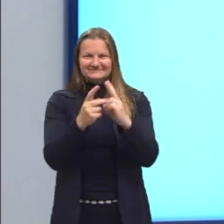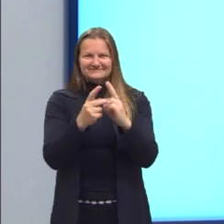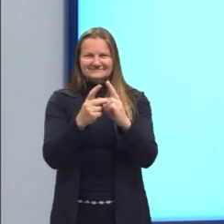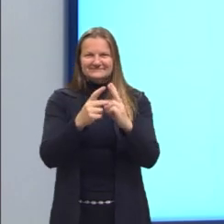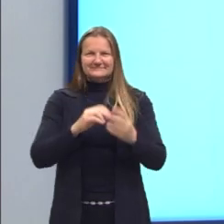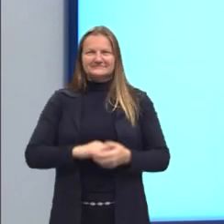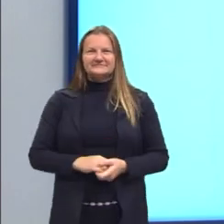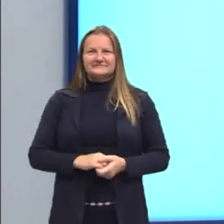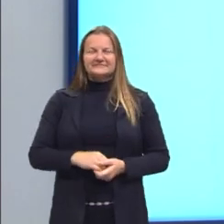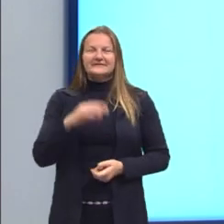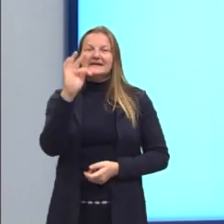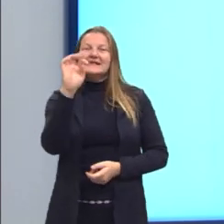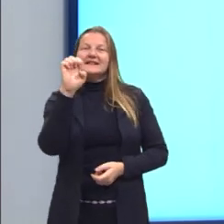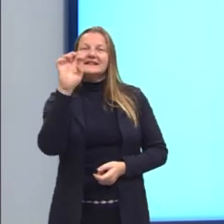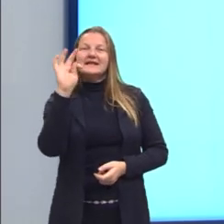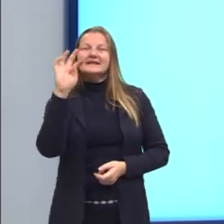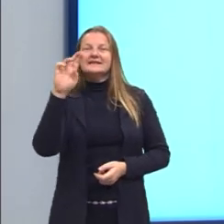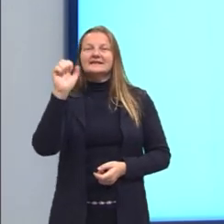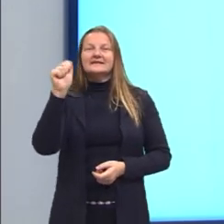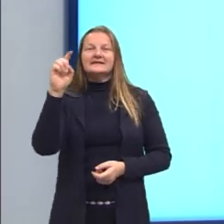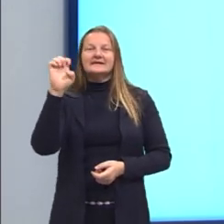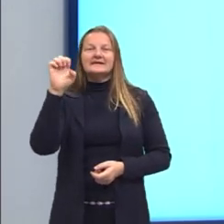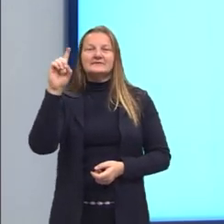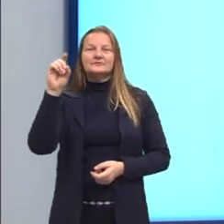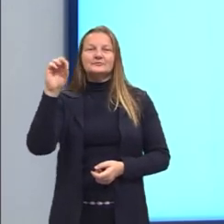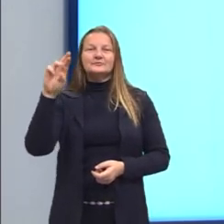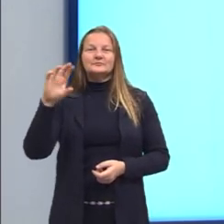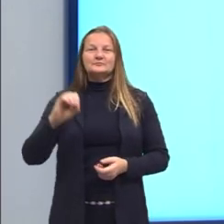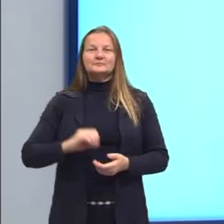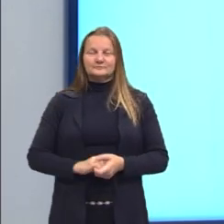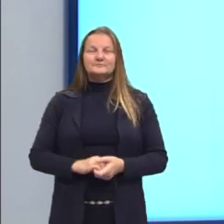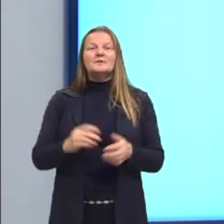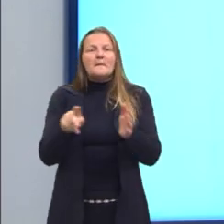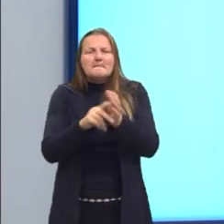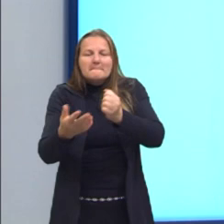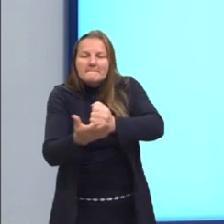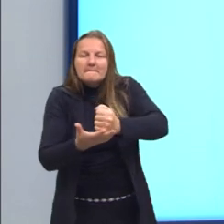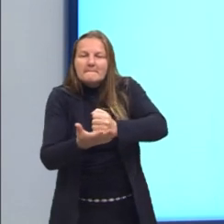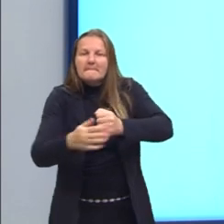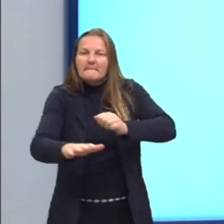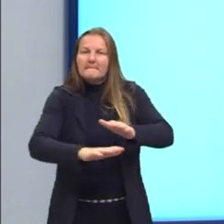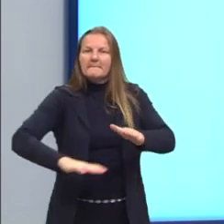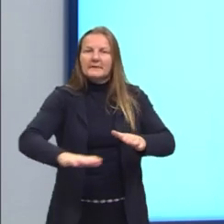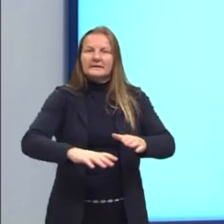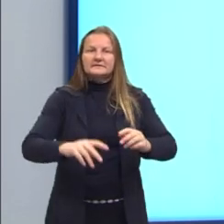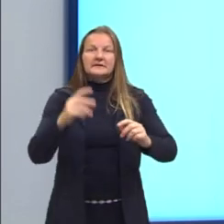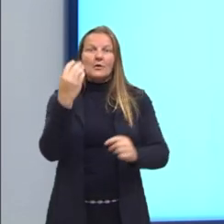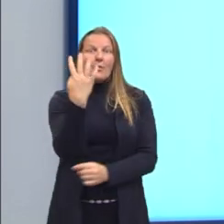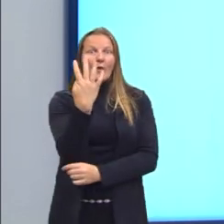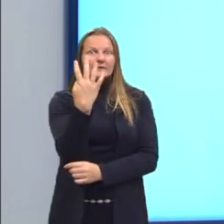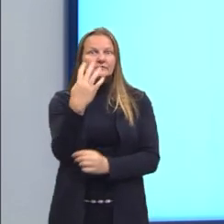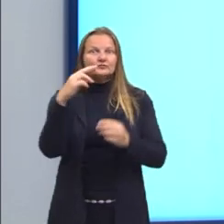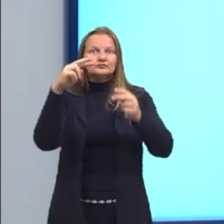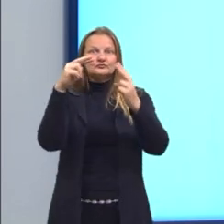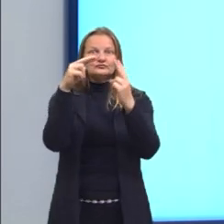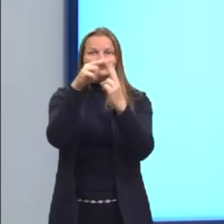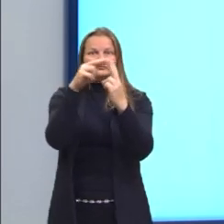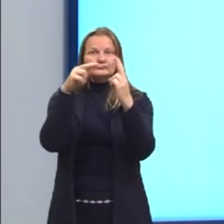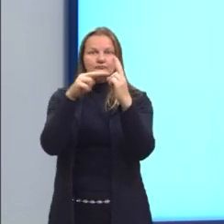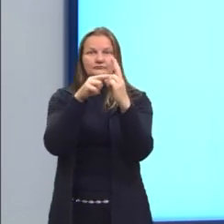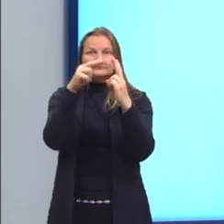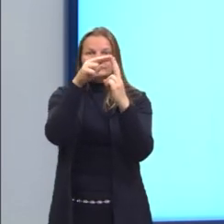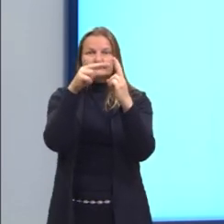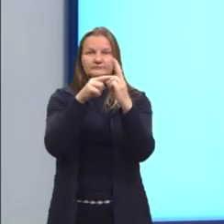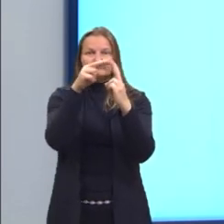também né mas nós conseguimos observar que nós temos então ali quatro triângulos equiláteros